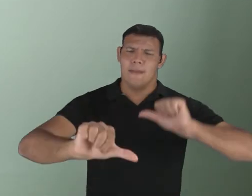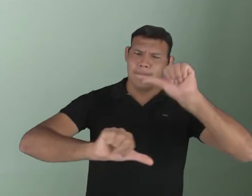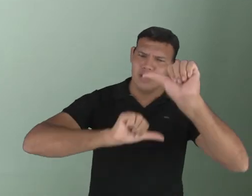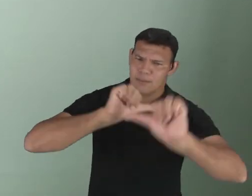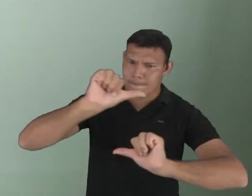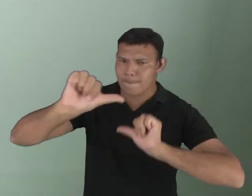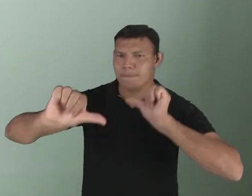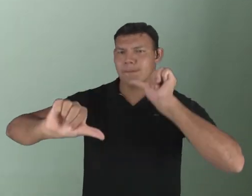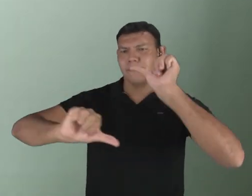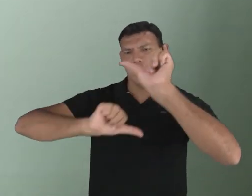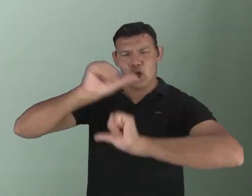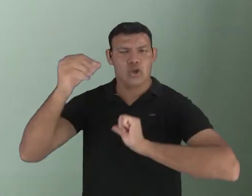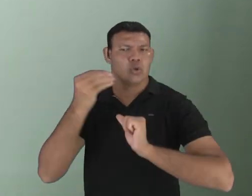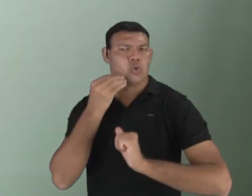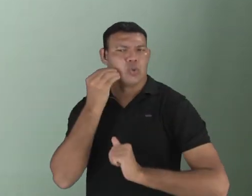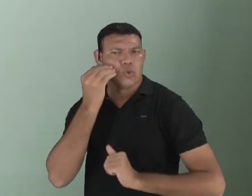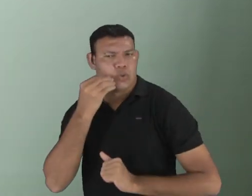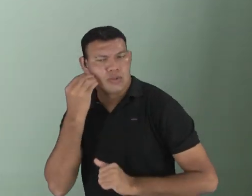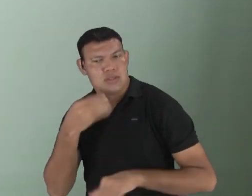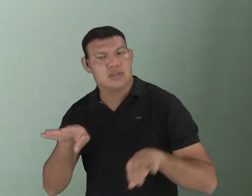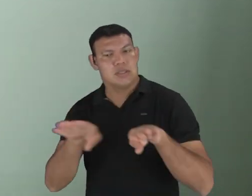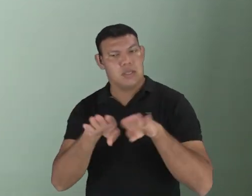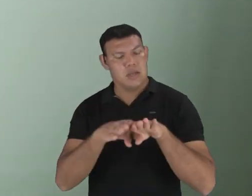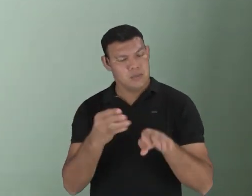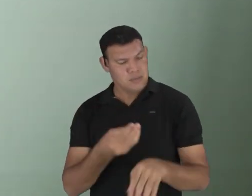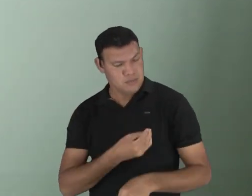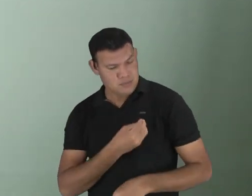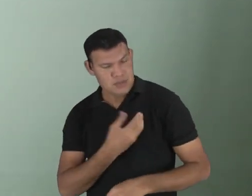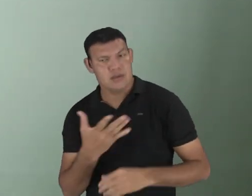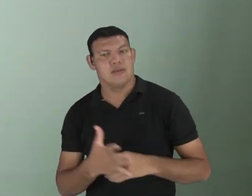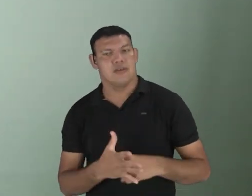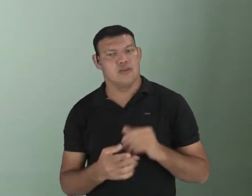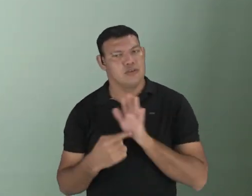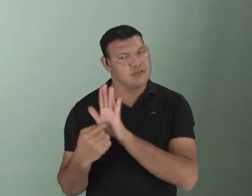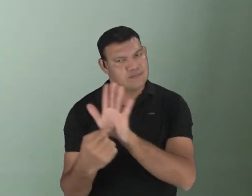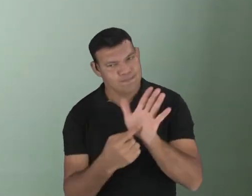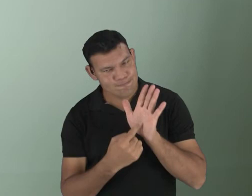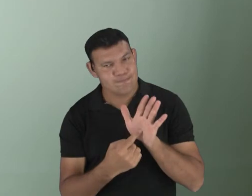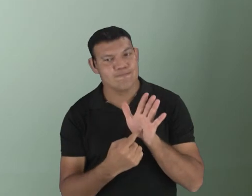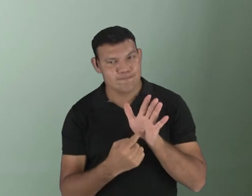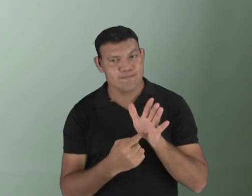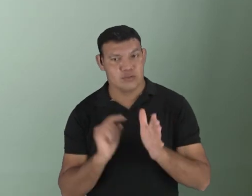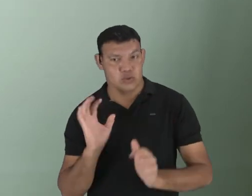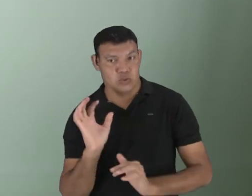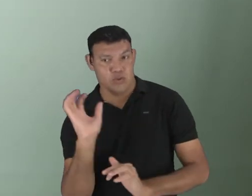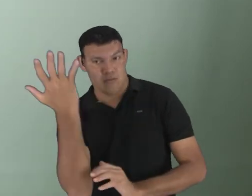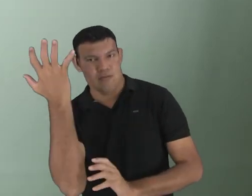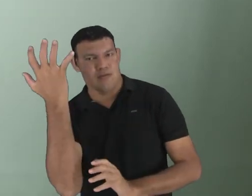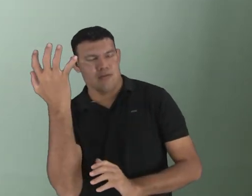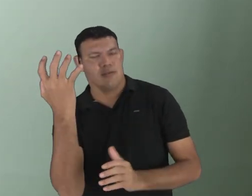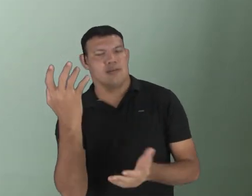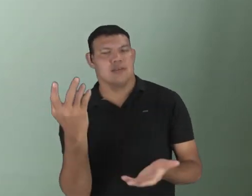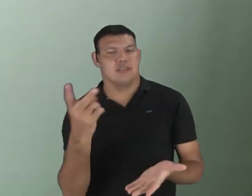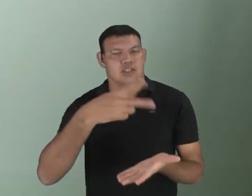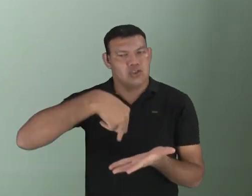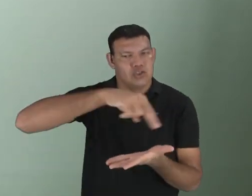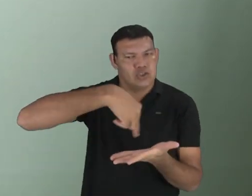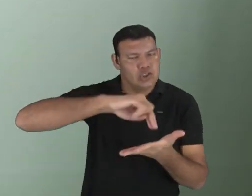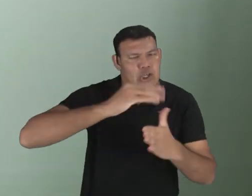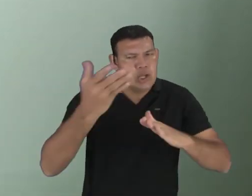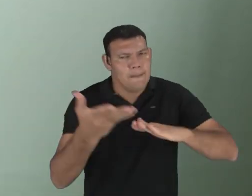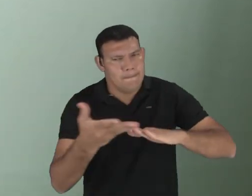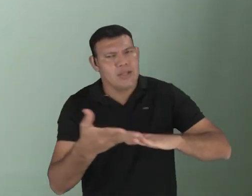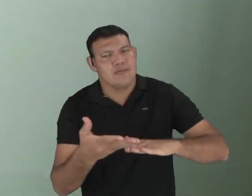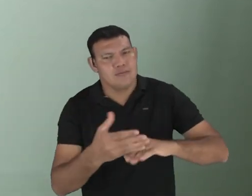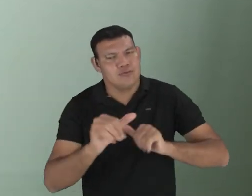o tempo todo sendo transformado com as experiências vivenciadas. E é isso que ele mostra no espetáculo de dança contemporânea,